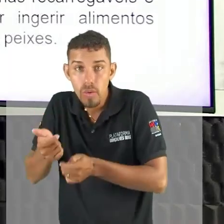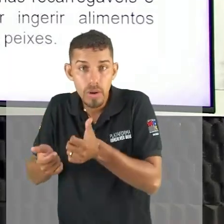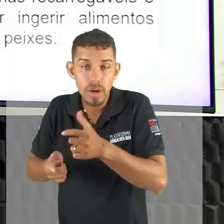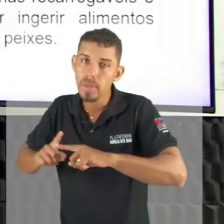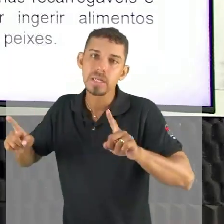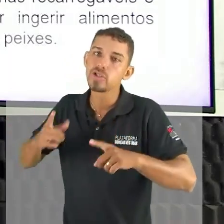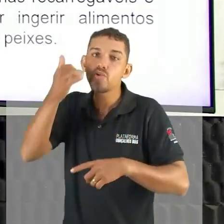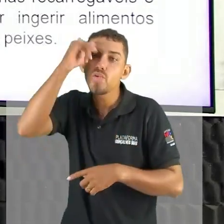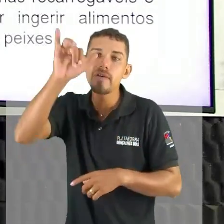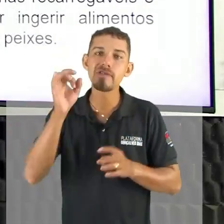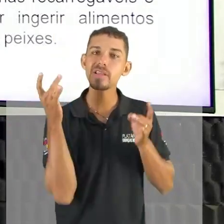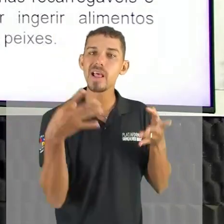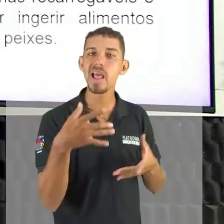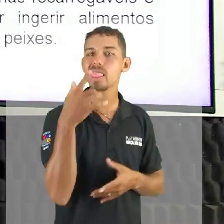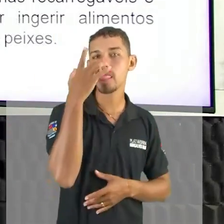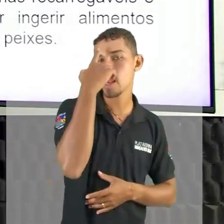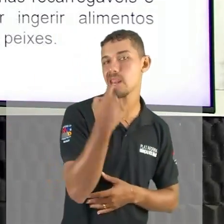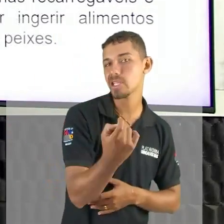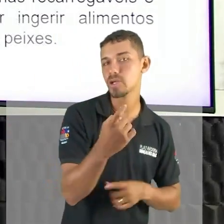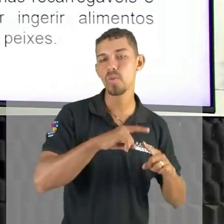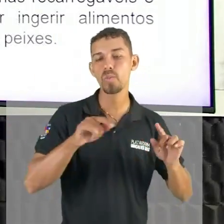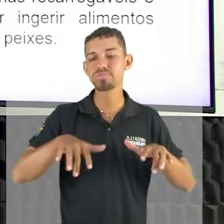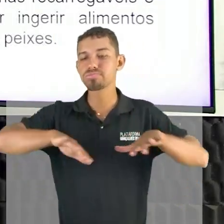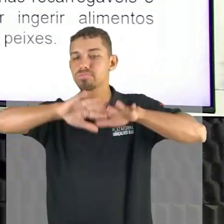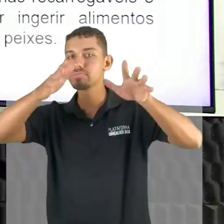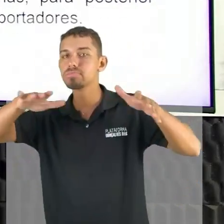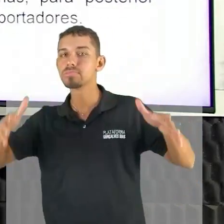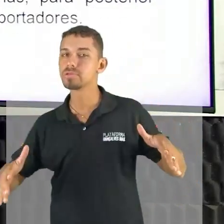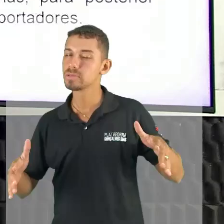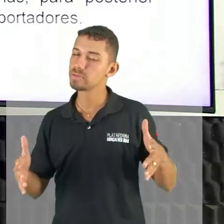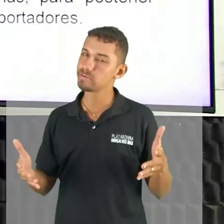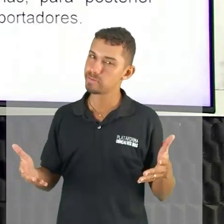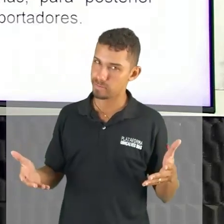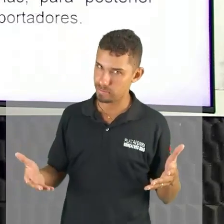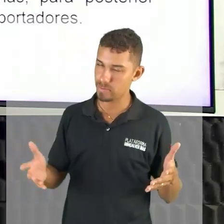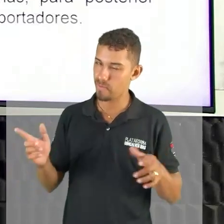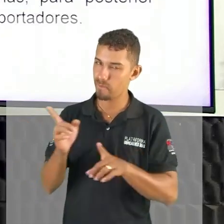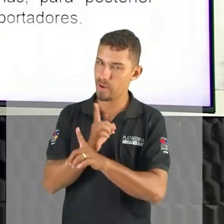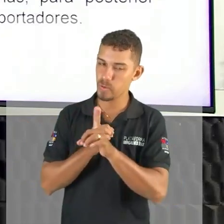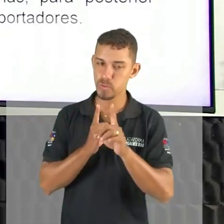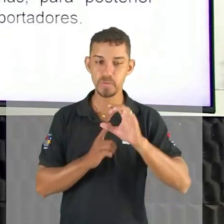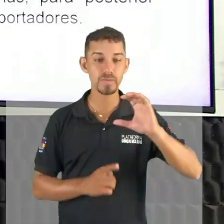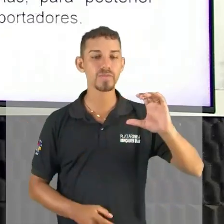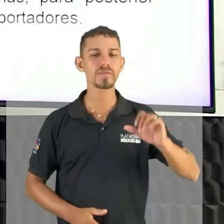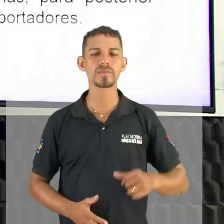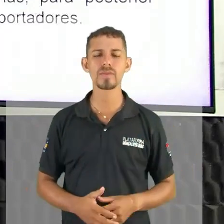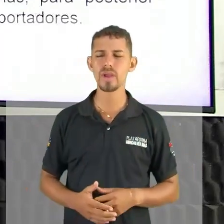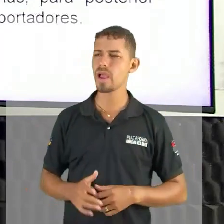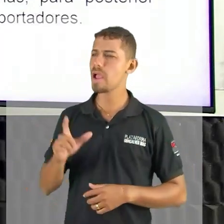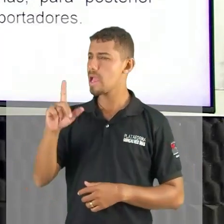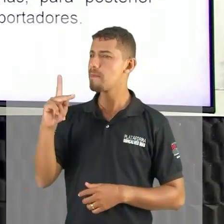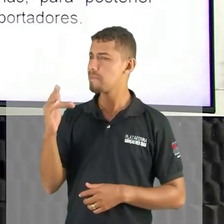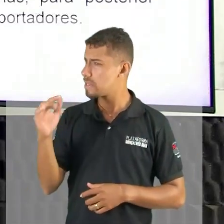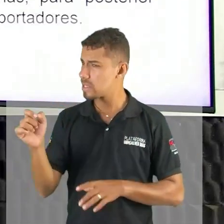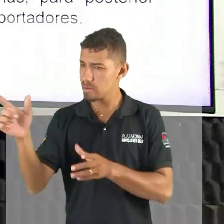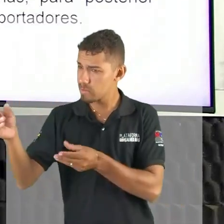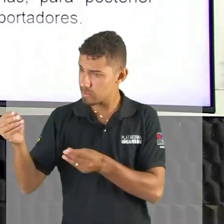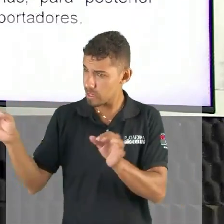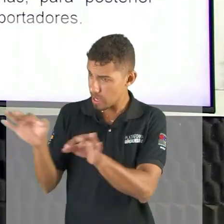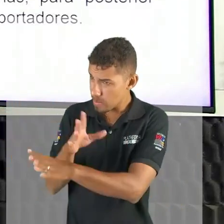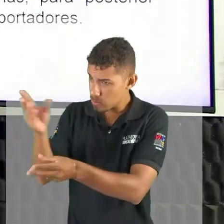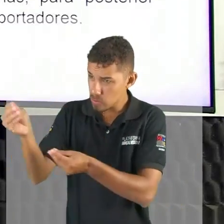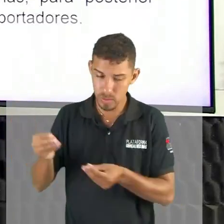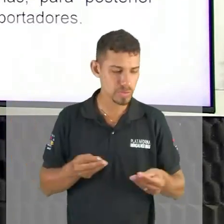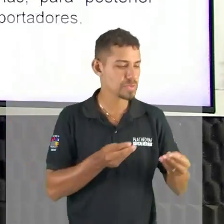lixões ou nos aterros. Perfeito? Então, falso. C. Devolver pilhas e baterias após o esgotamento da